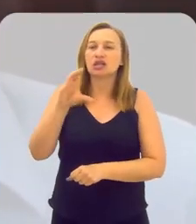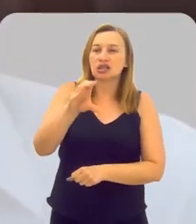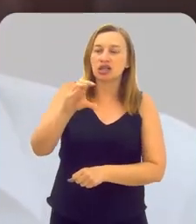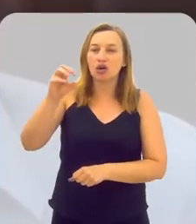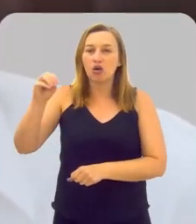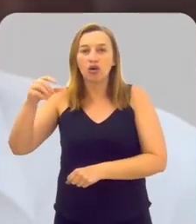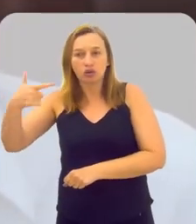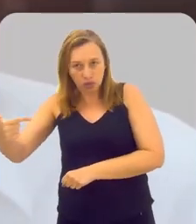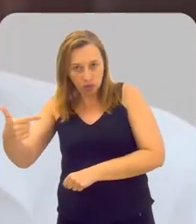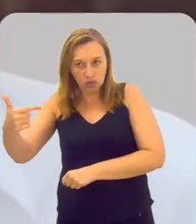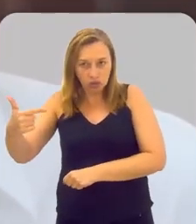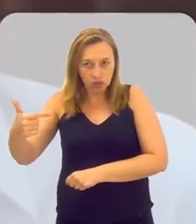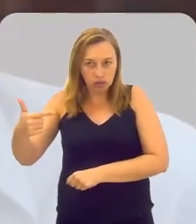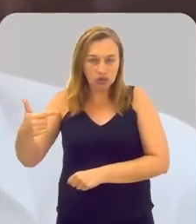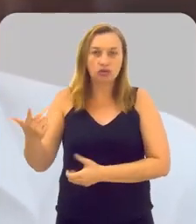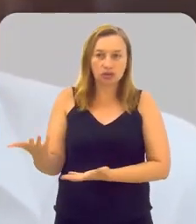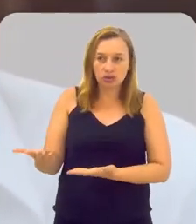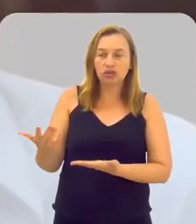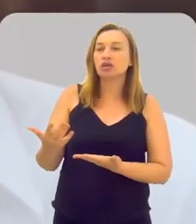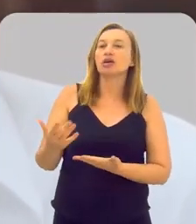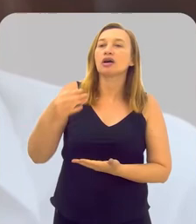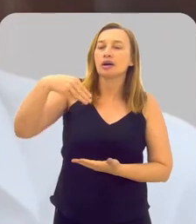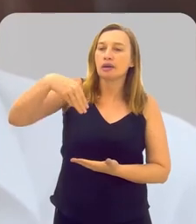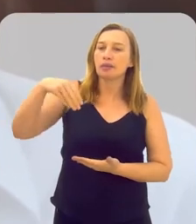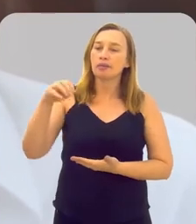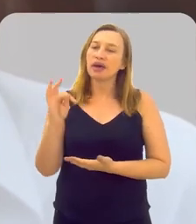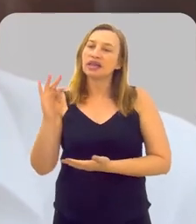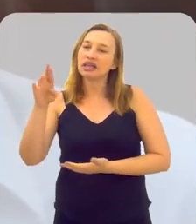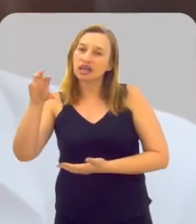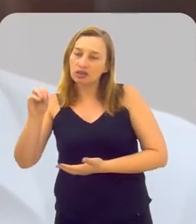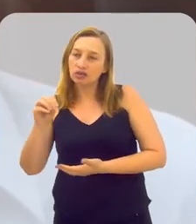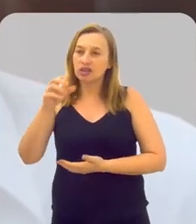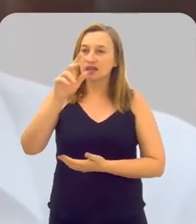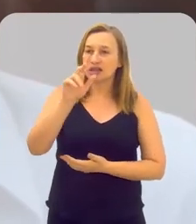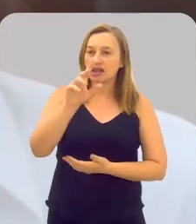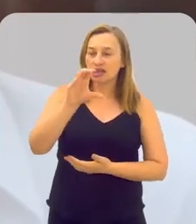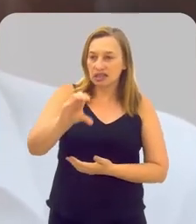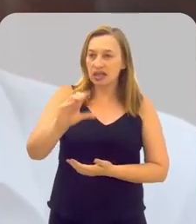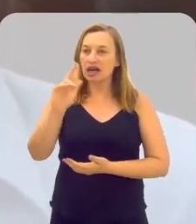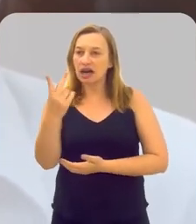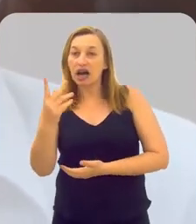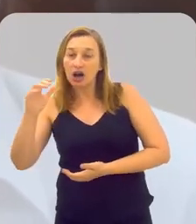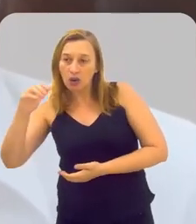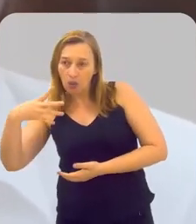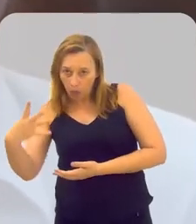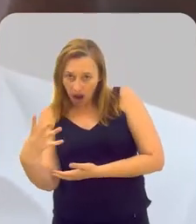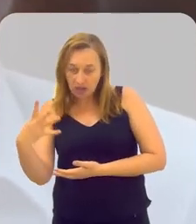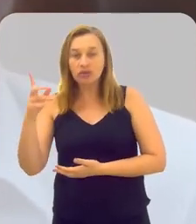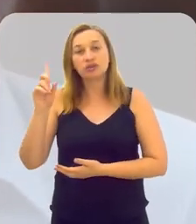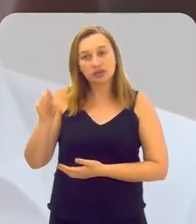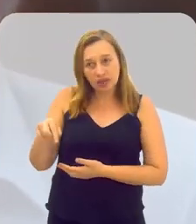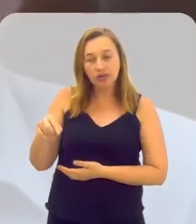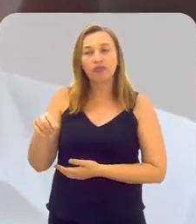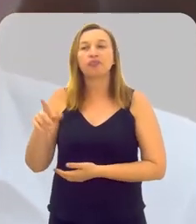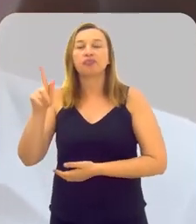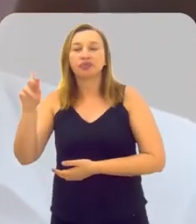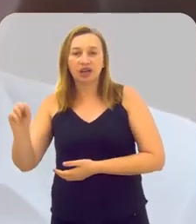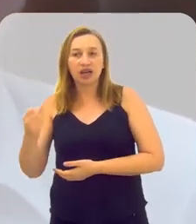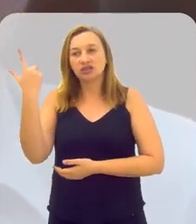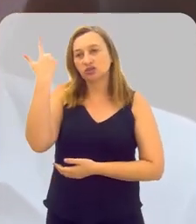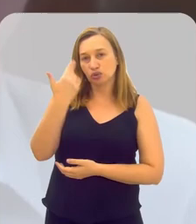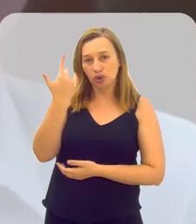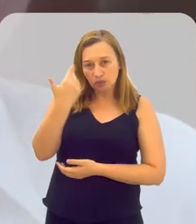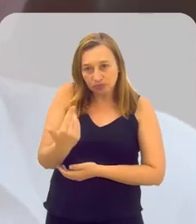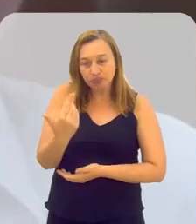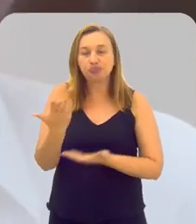das emissões de CO2 e também das emissões fugitivas de metano, que é o CH4, né? Que faz parte